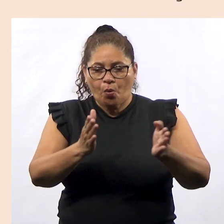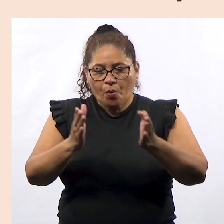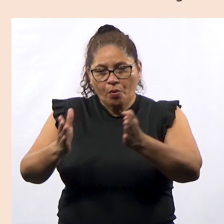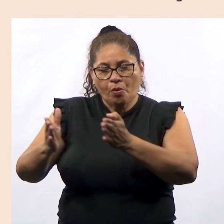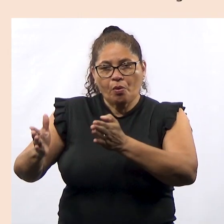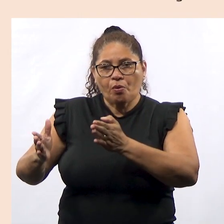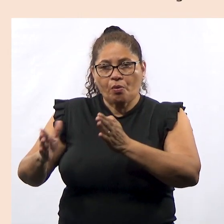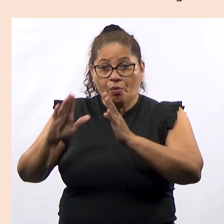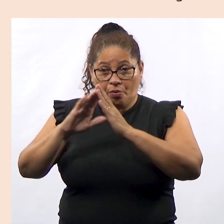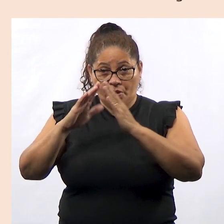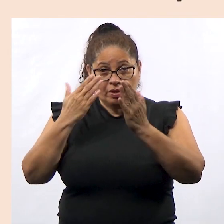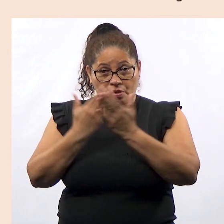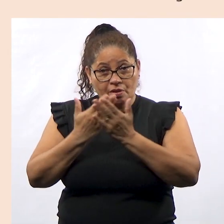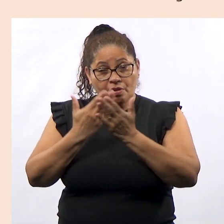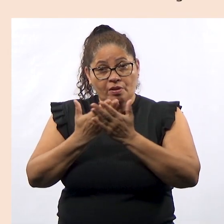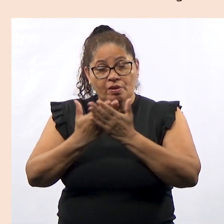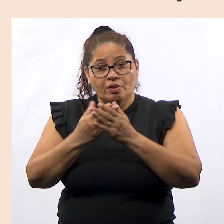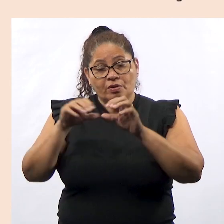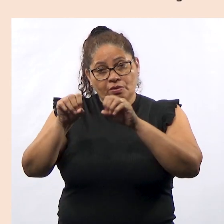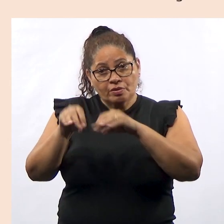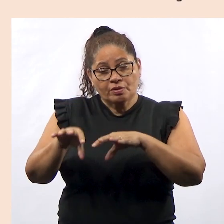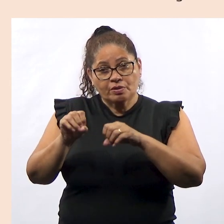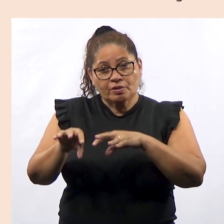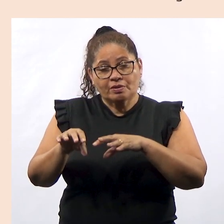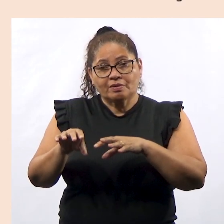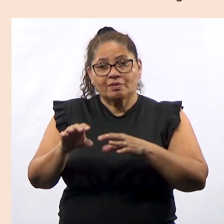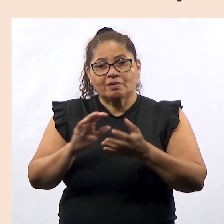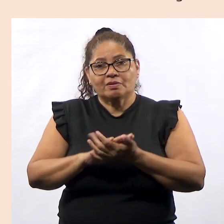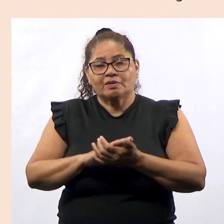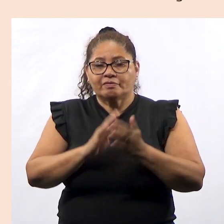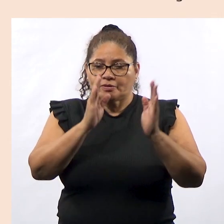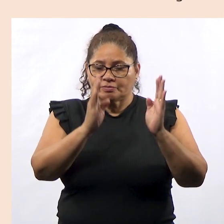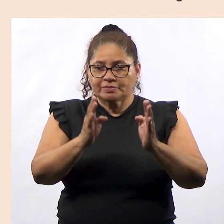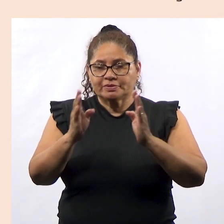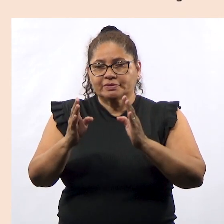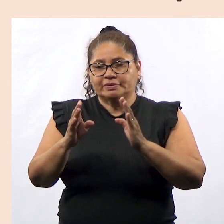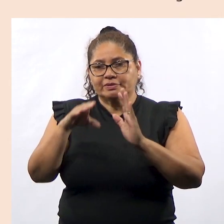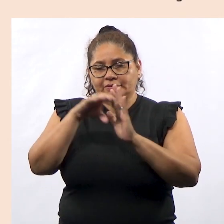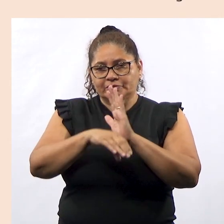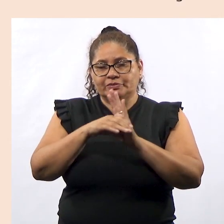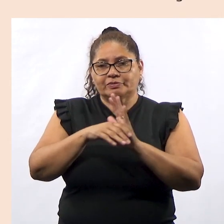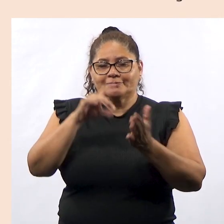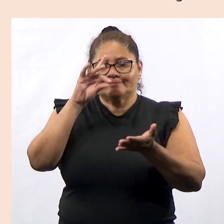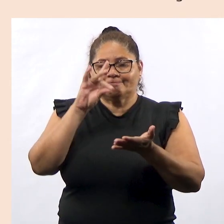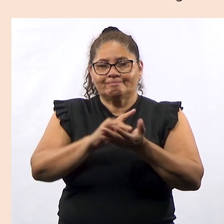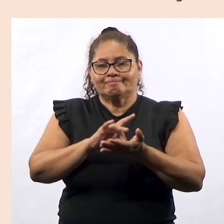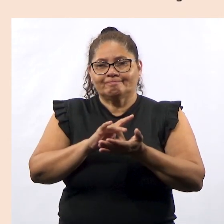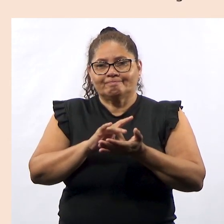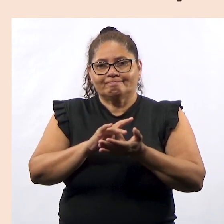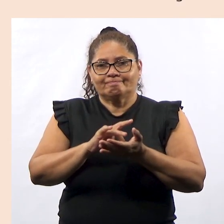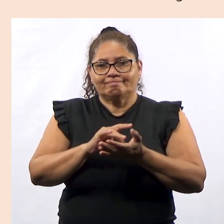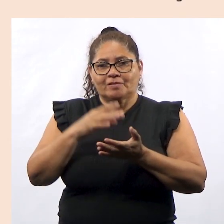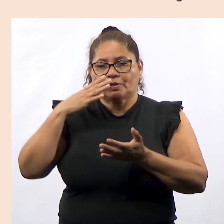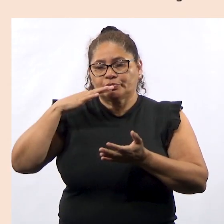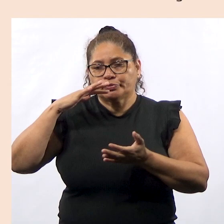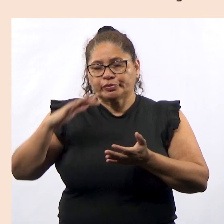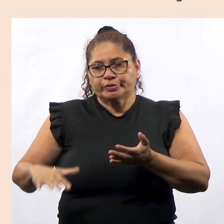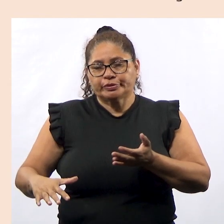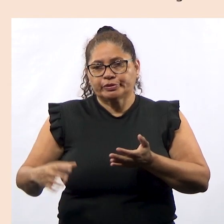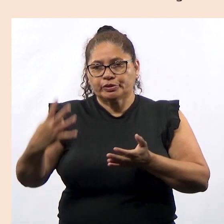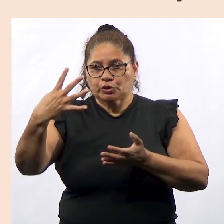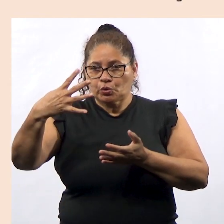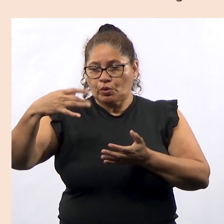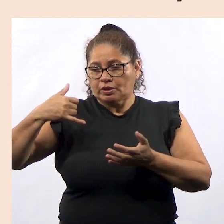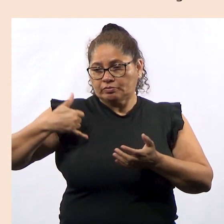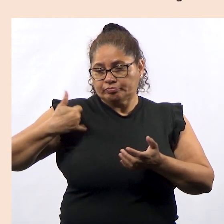período. A escola define o que se ensina e aí isso faz parte do currículo oficial, aquilo que uma criança de 4